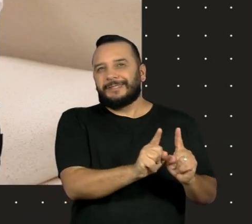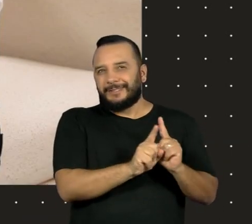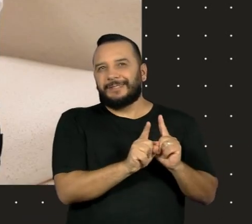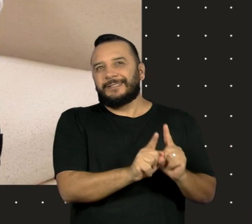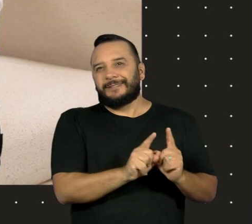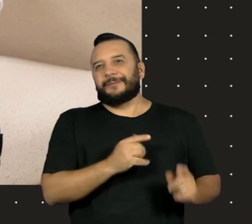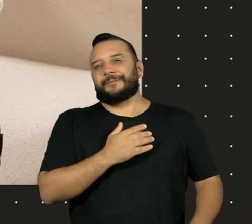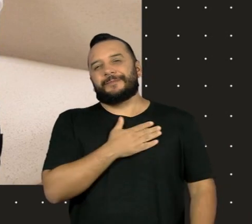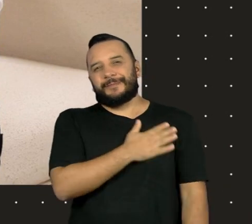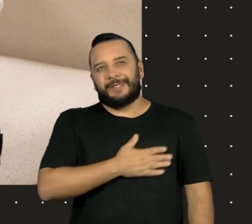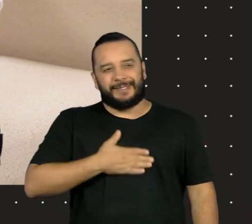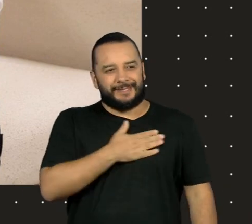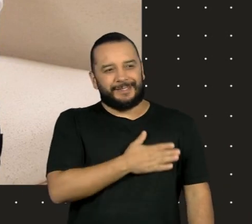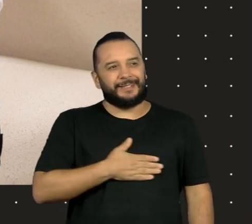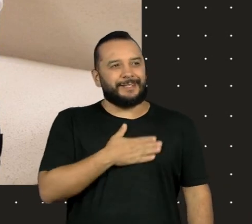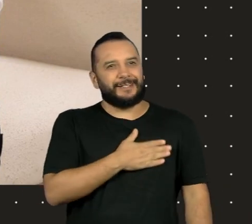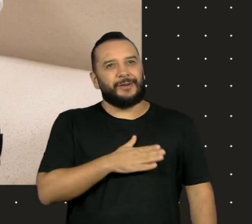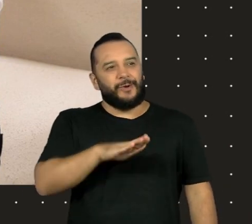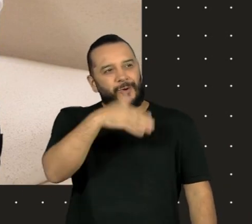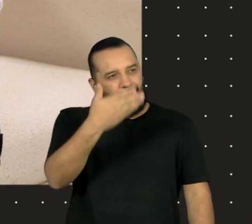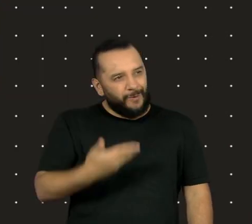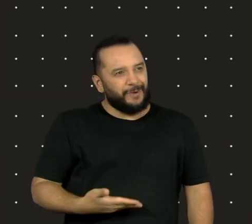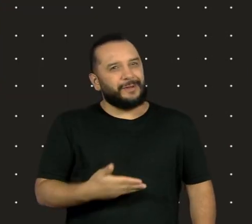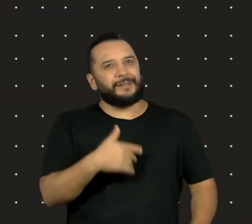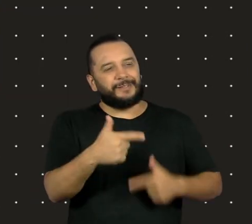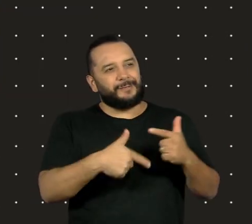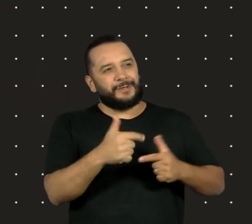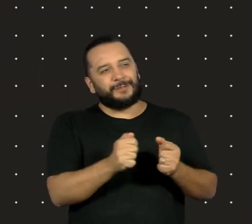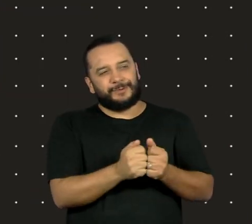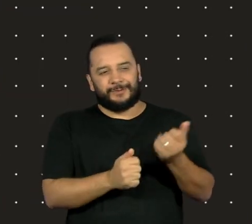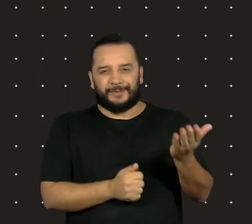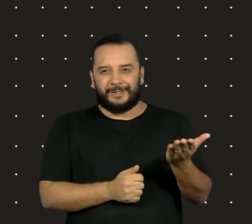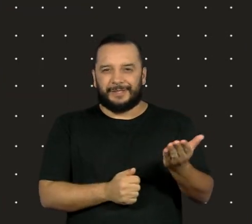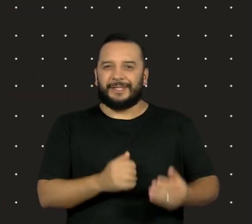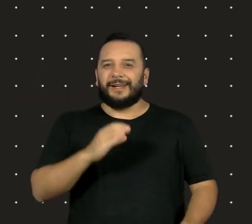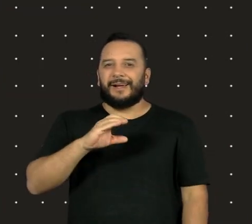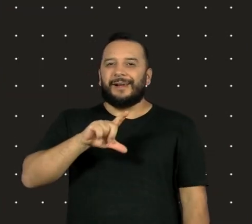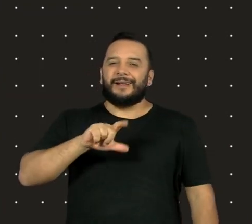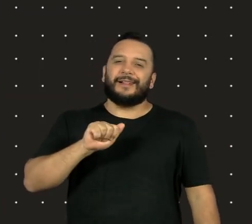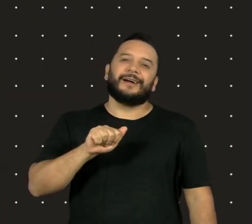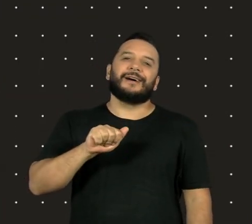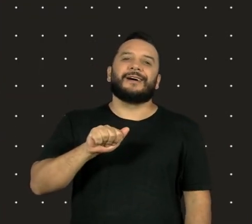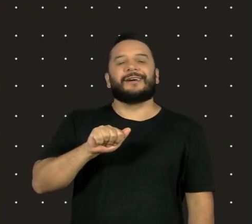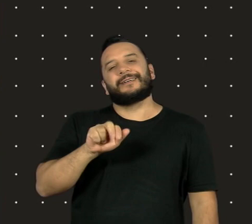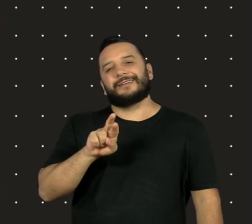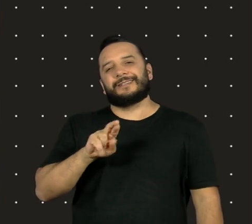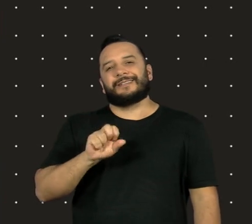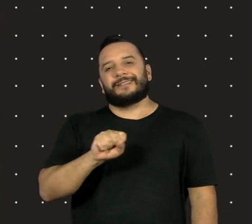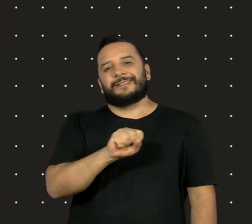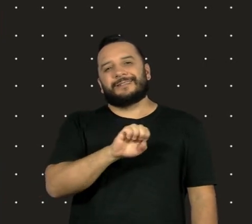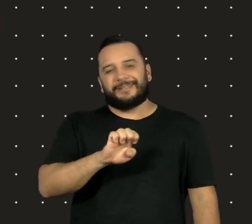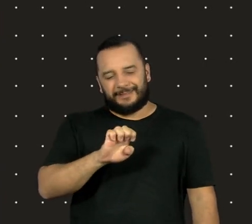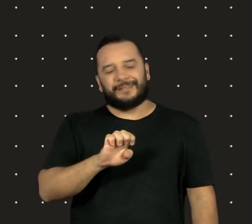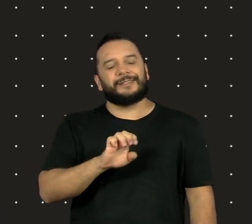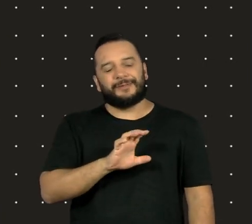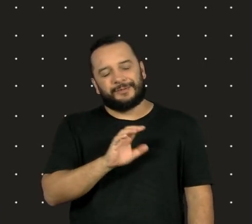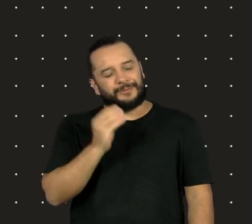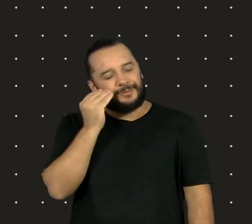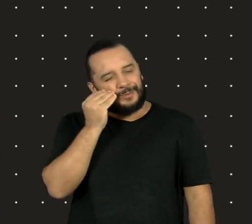honra de poder contracenar com ela. Então, para você, Clarice, um grande beijo, eu te amo mesmo, você sabe